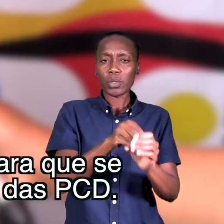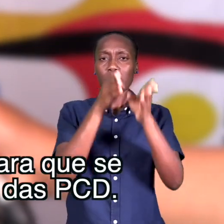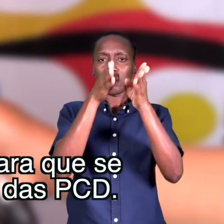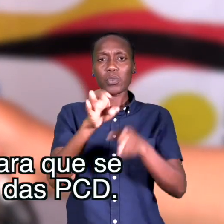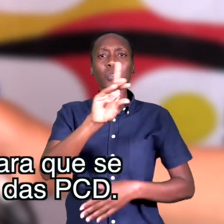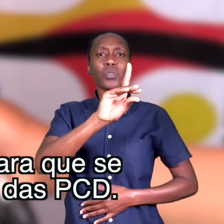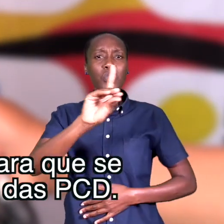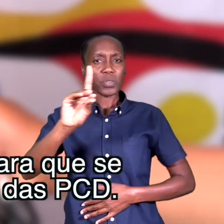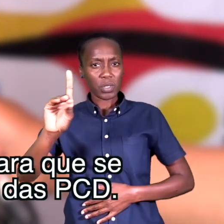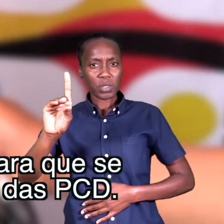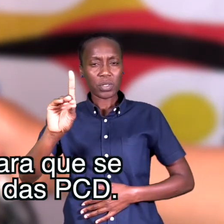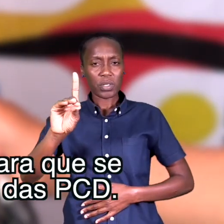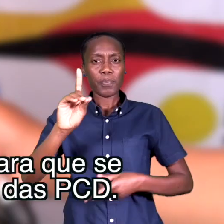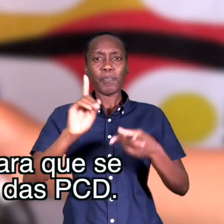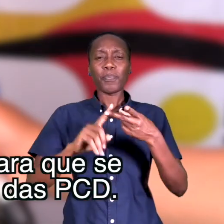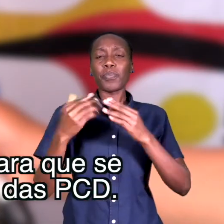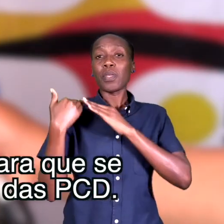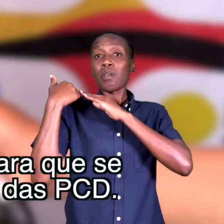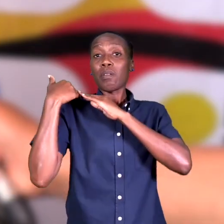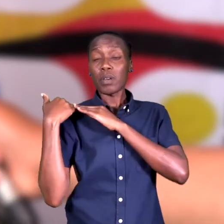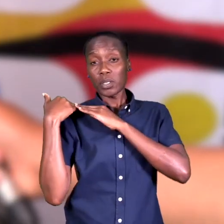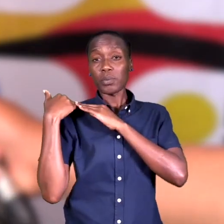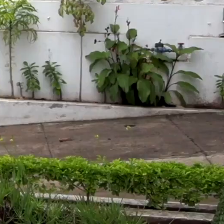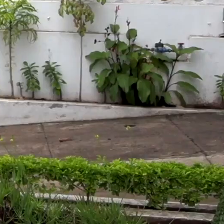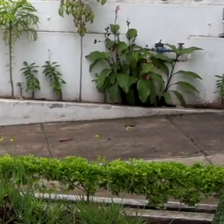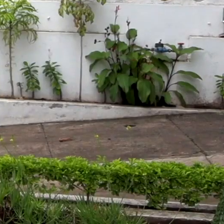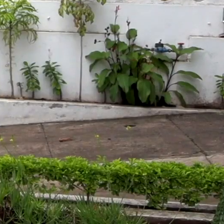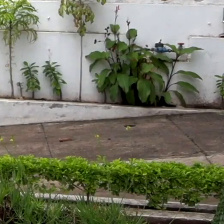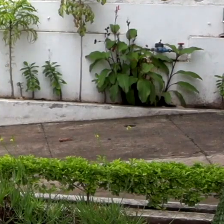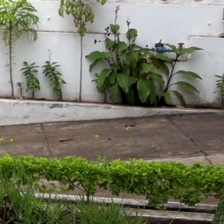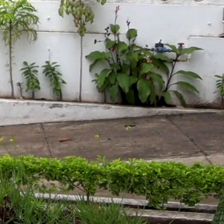das pessoas com deficiência.